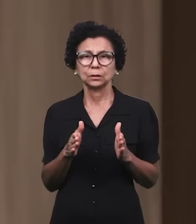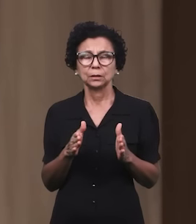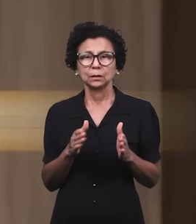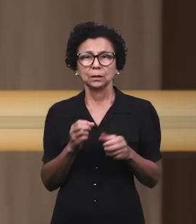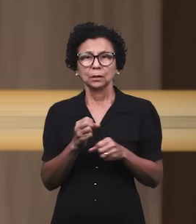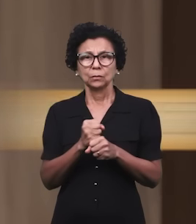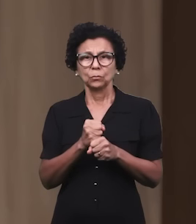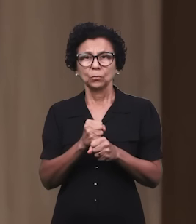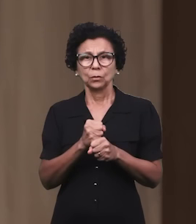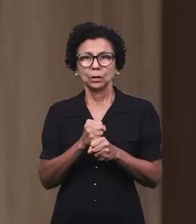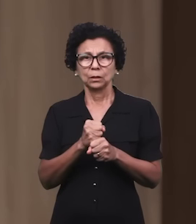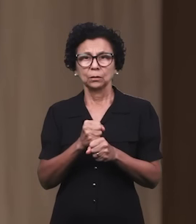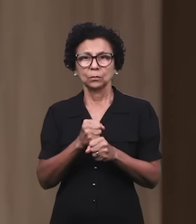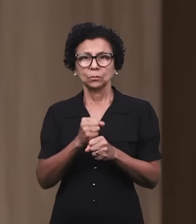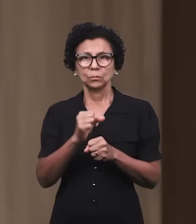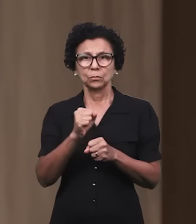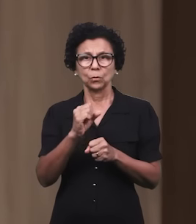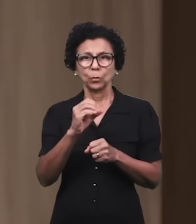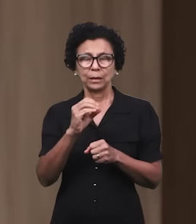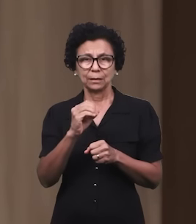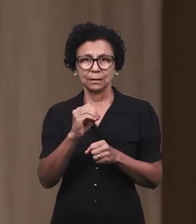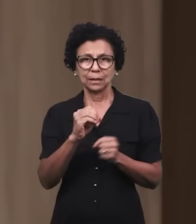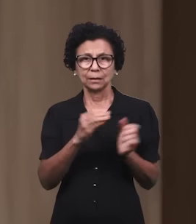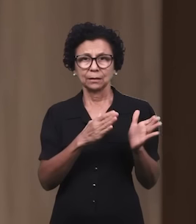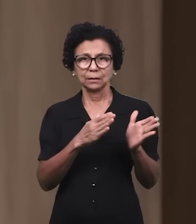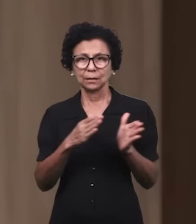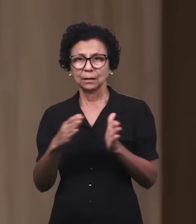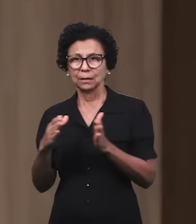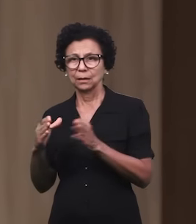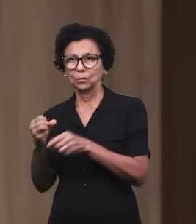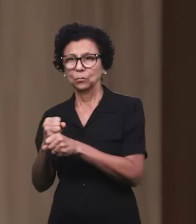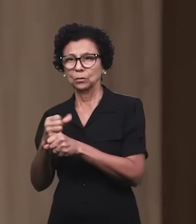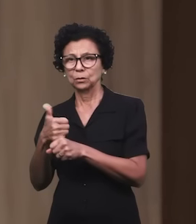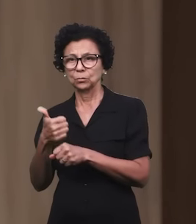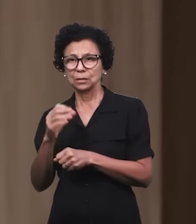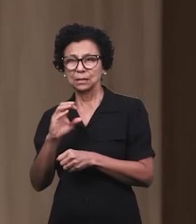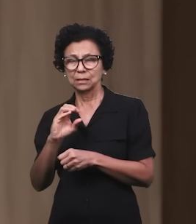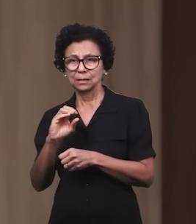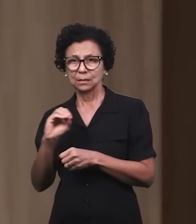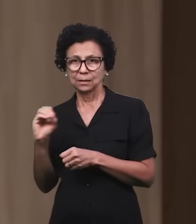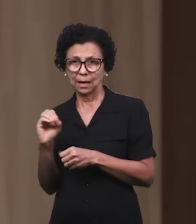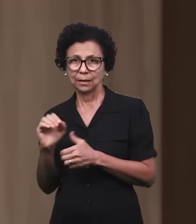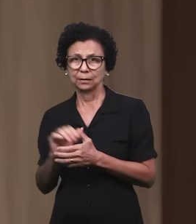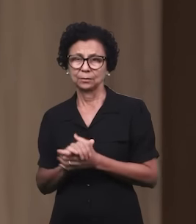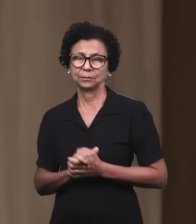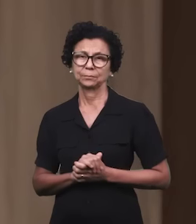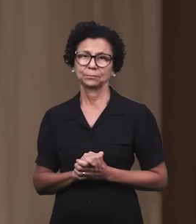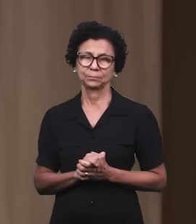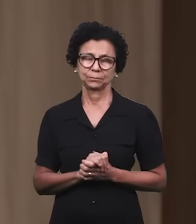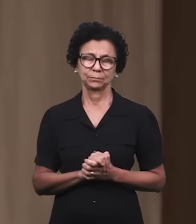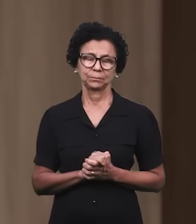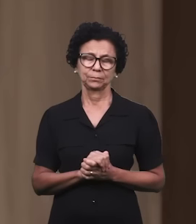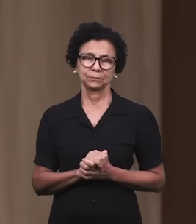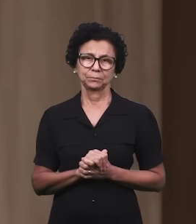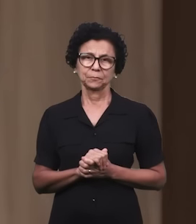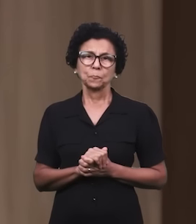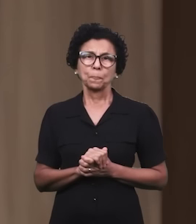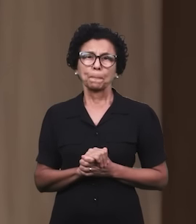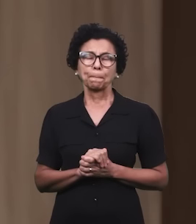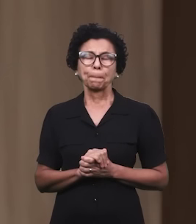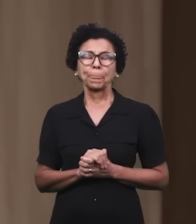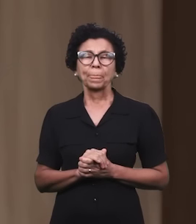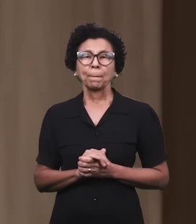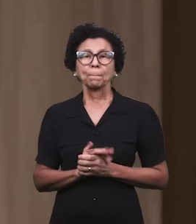a 100 depois de Cristo, não é? Então, só alguém que tinha uma